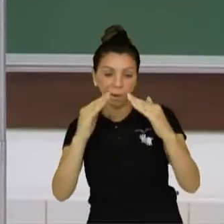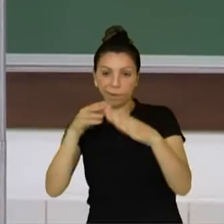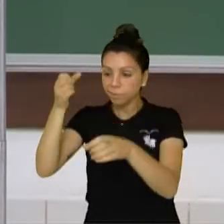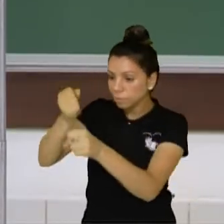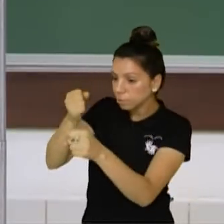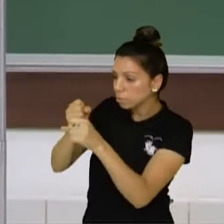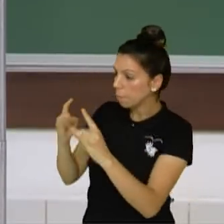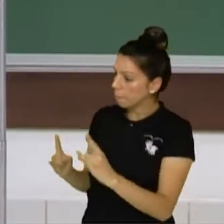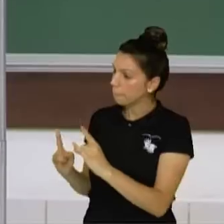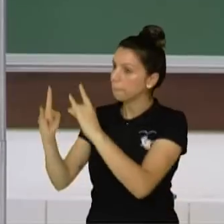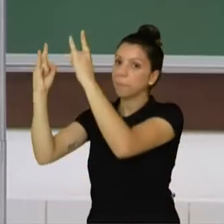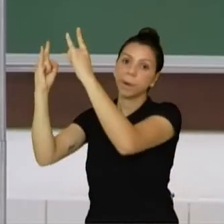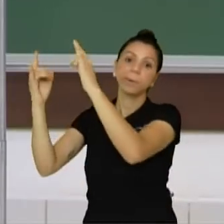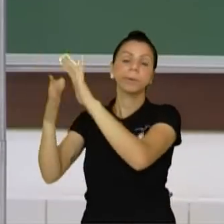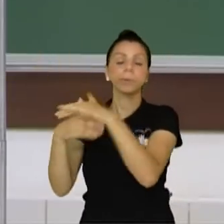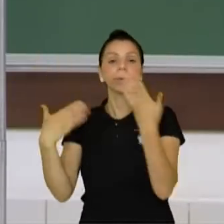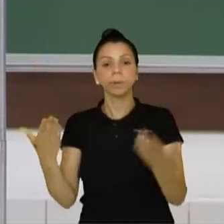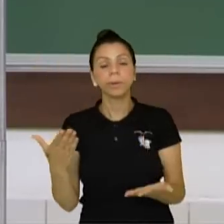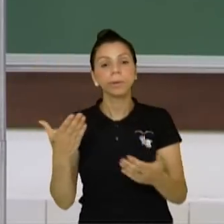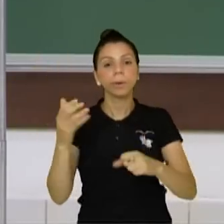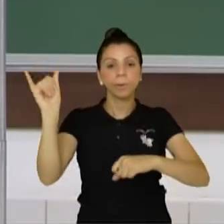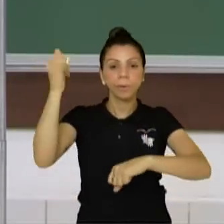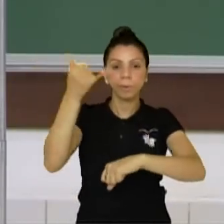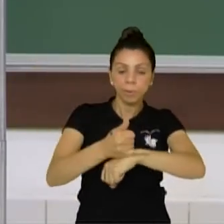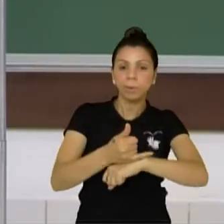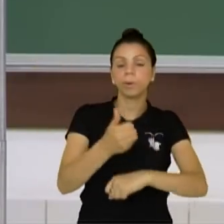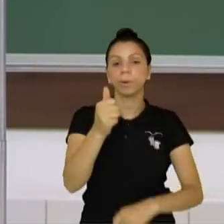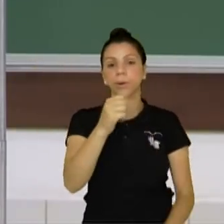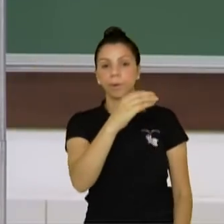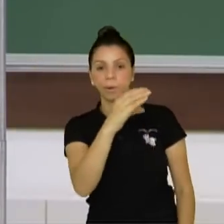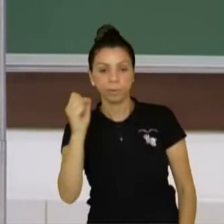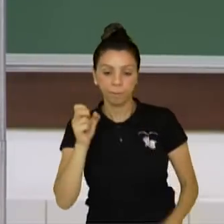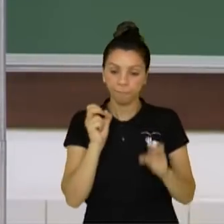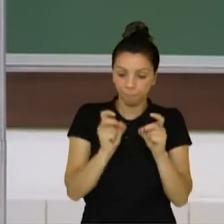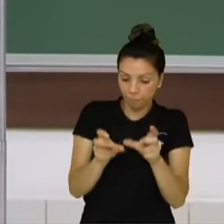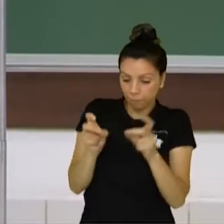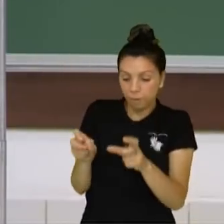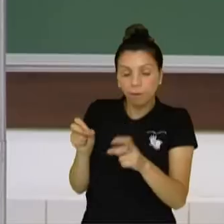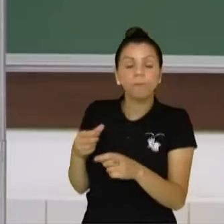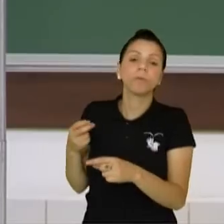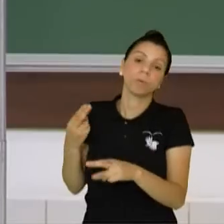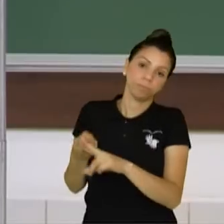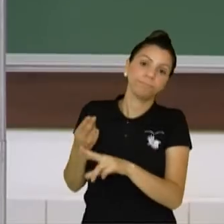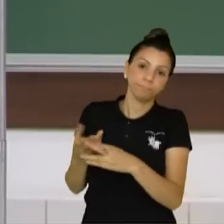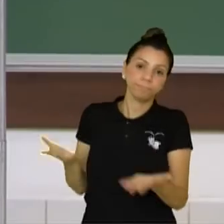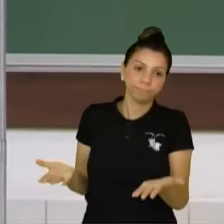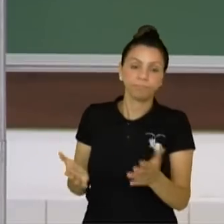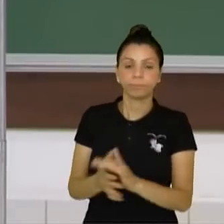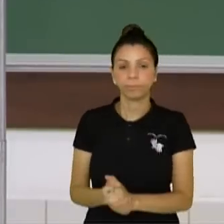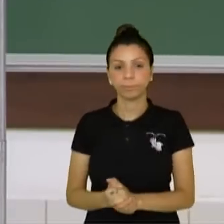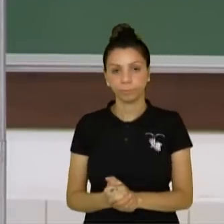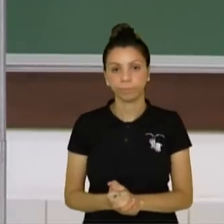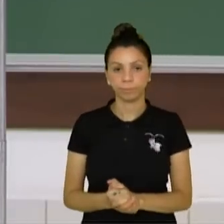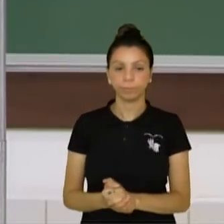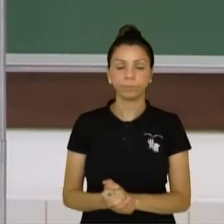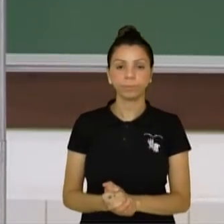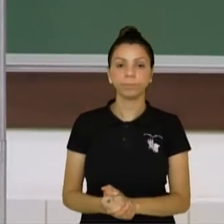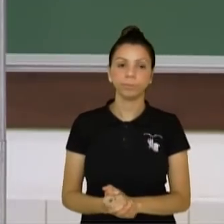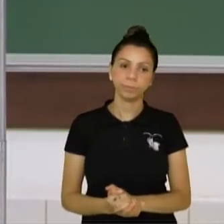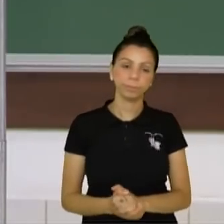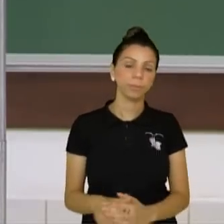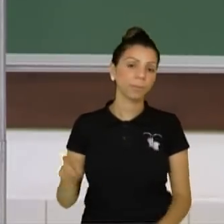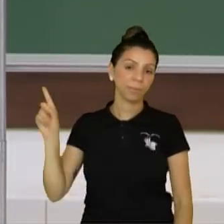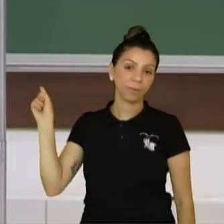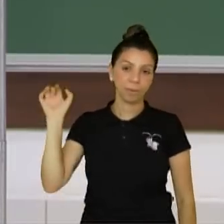edifícios. Tudo isso, o aço que Carnegie vendeu, foi utilizado. E aqui